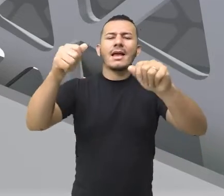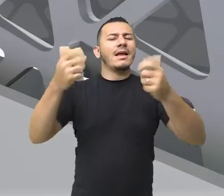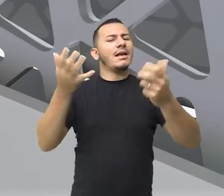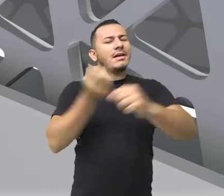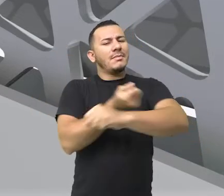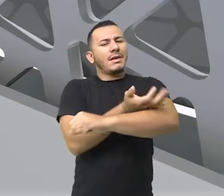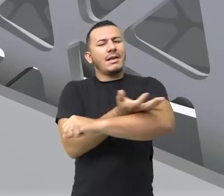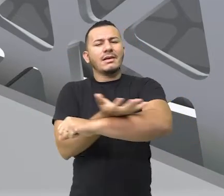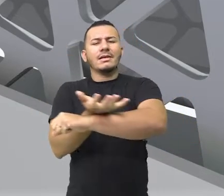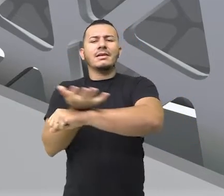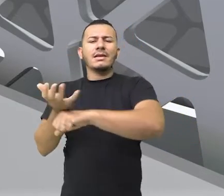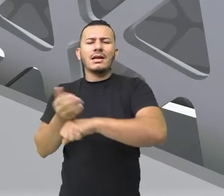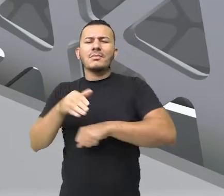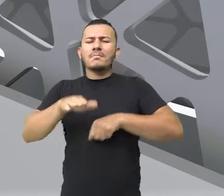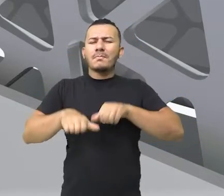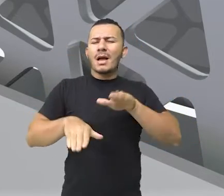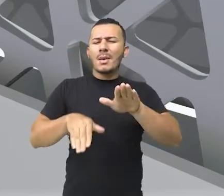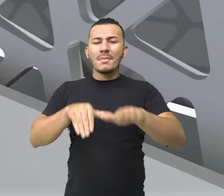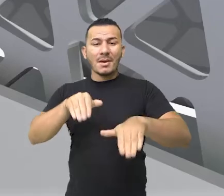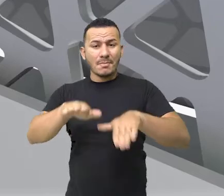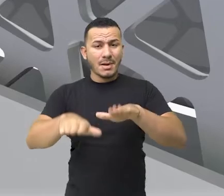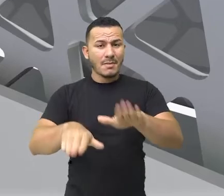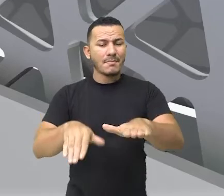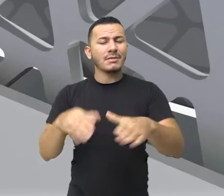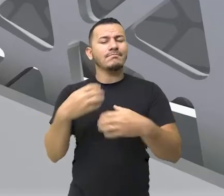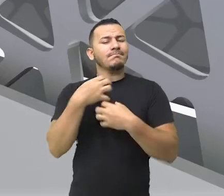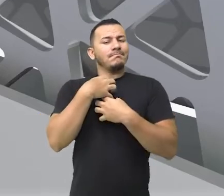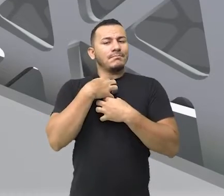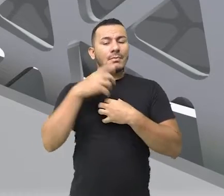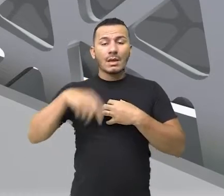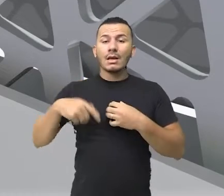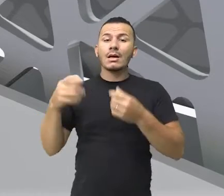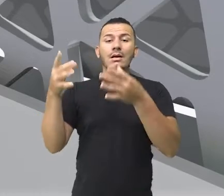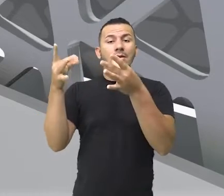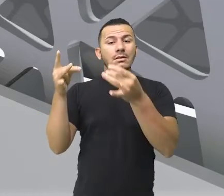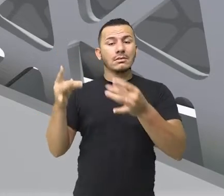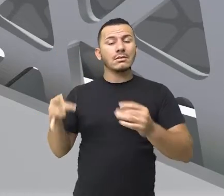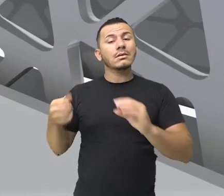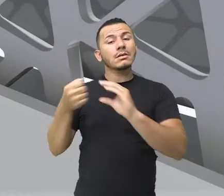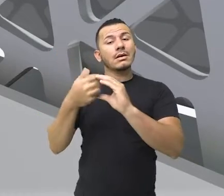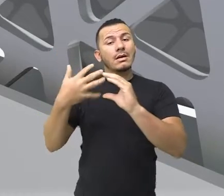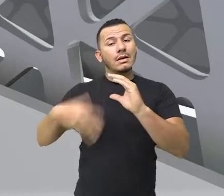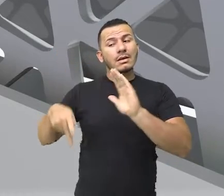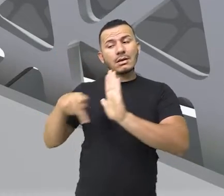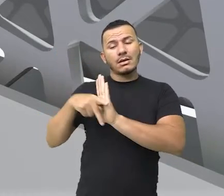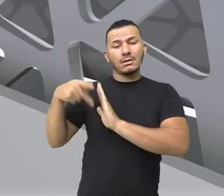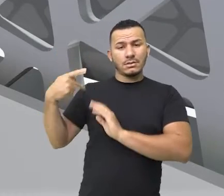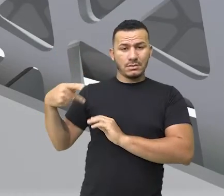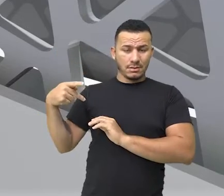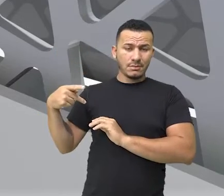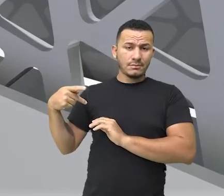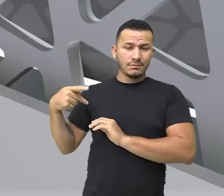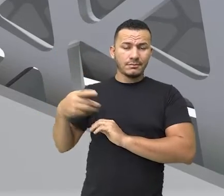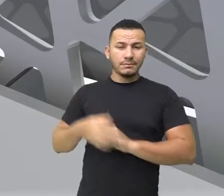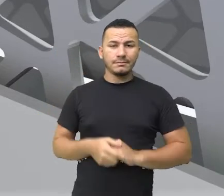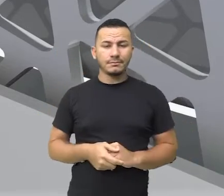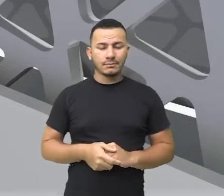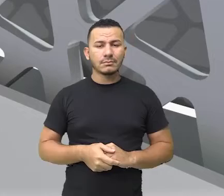onde ela está pisando. Então, é uma descrição psicológica,